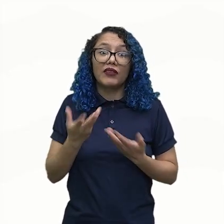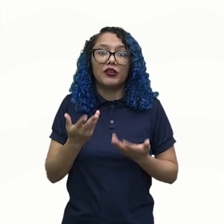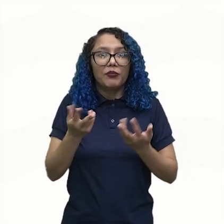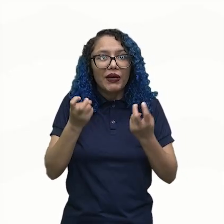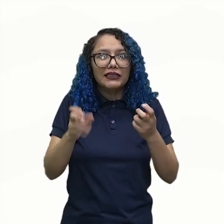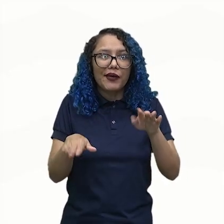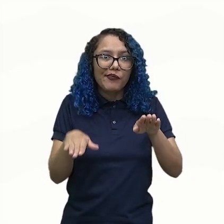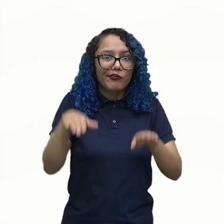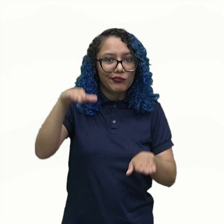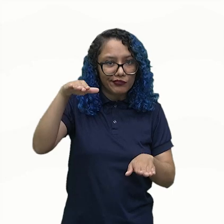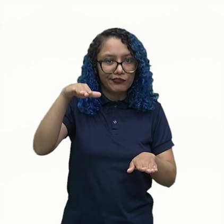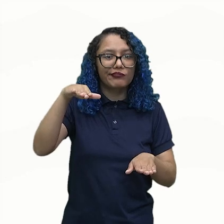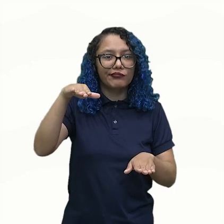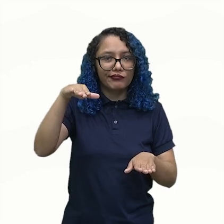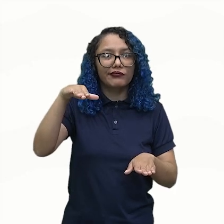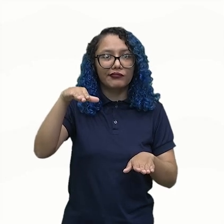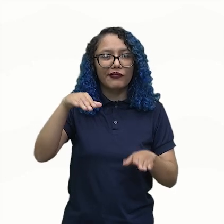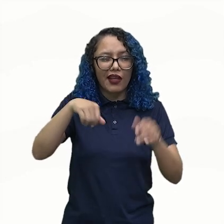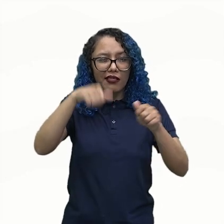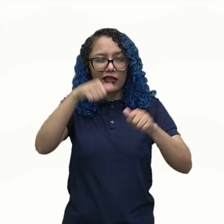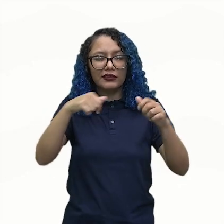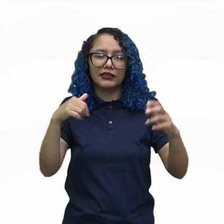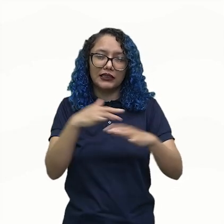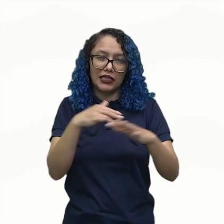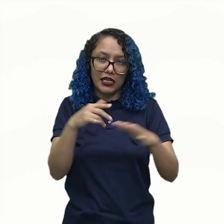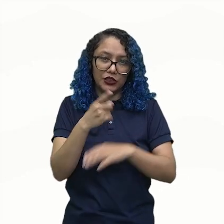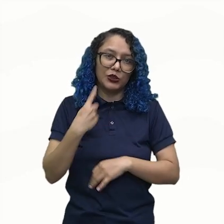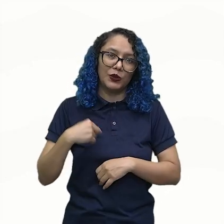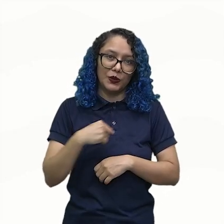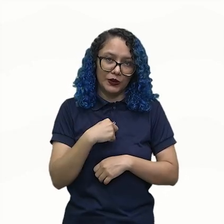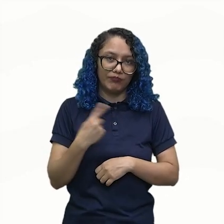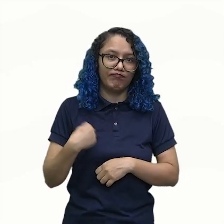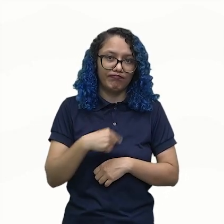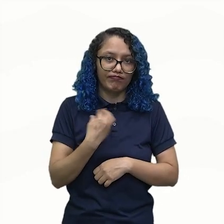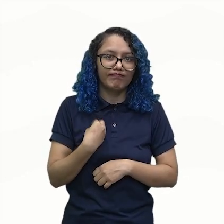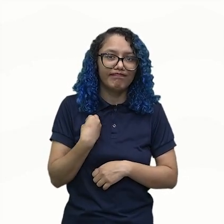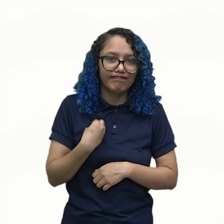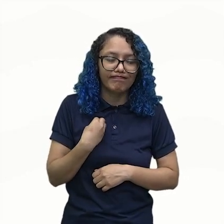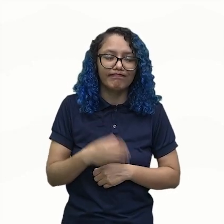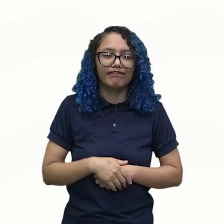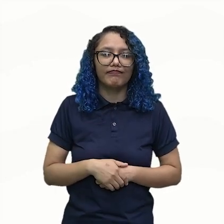socioespaciais analisando os espaços das nossas cidades, tá? Então, a